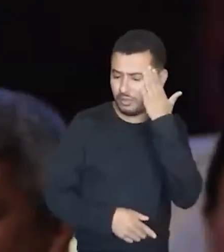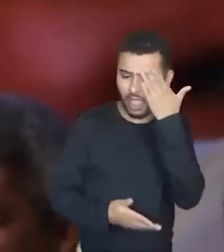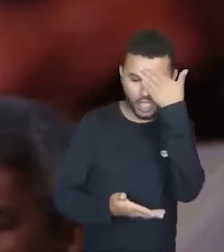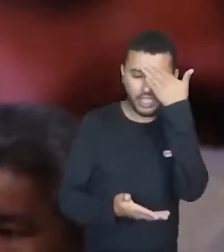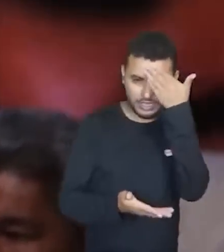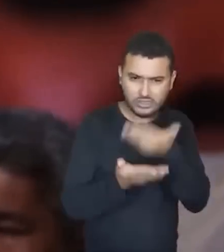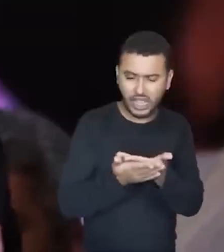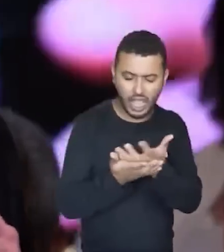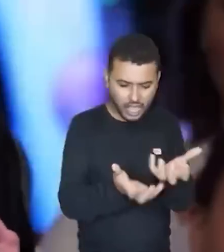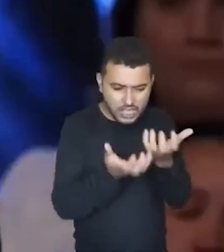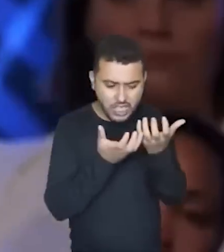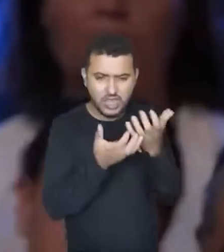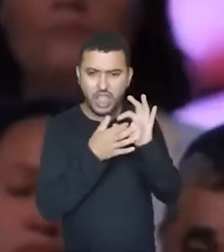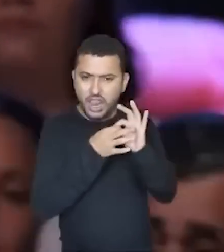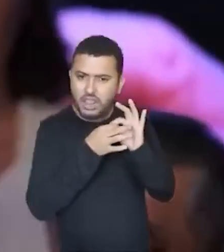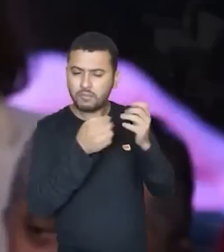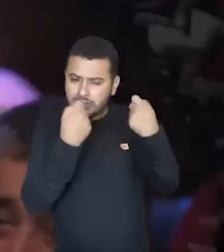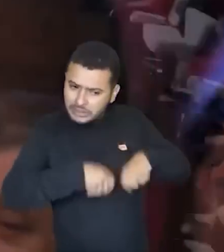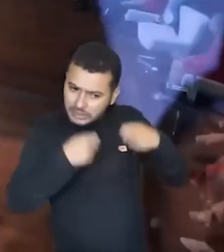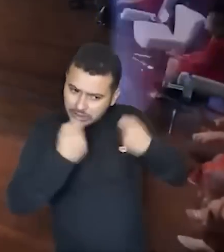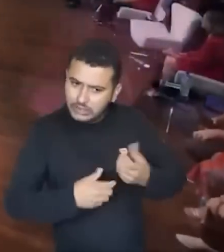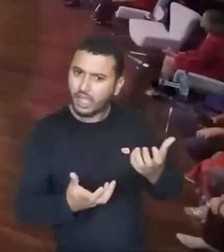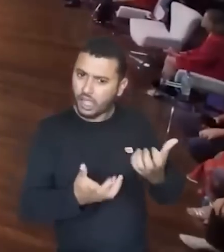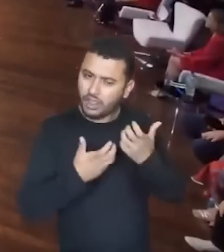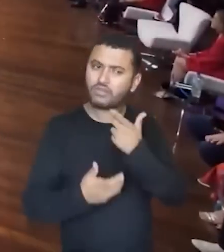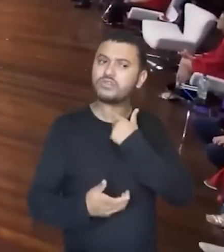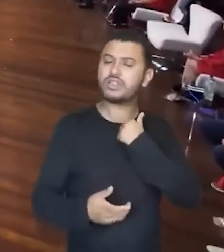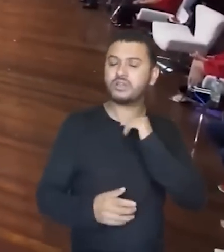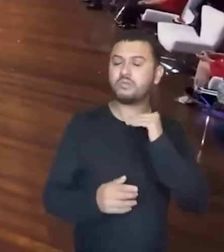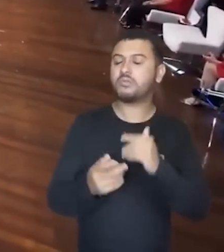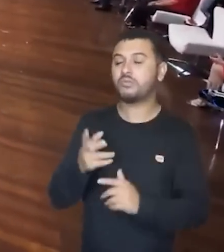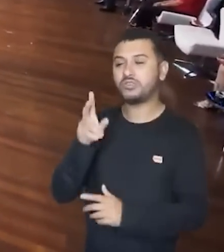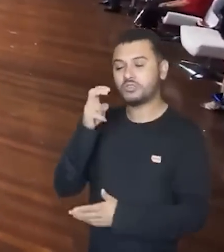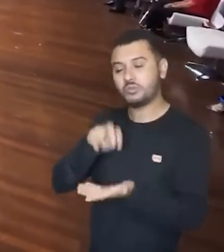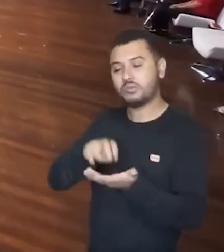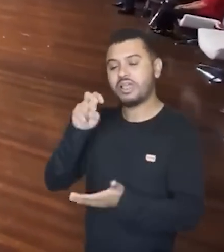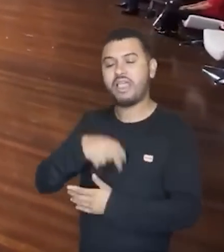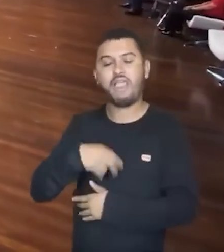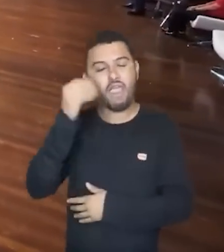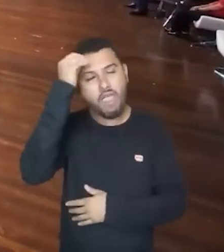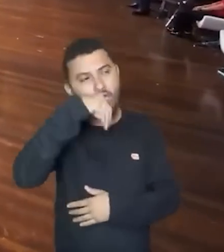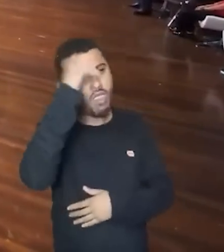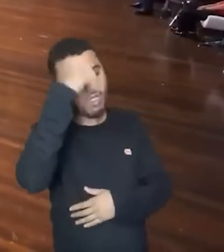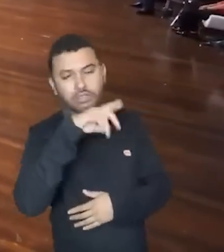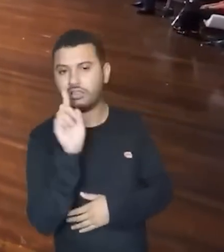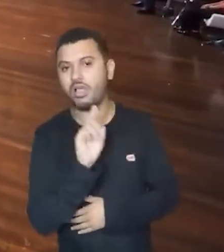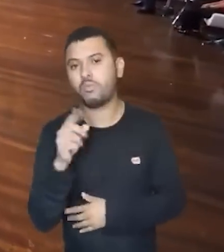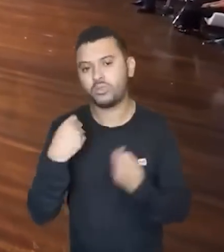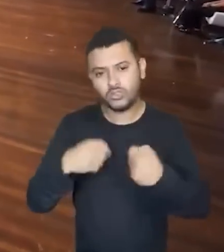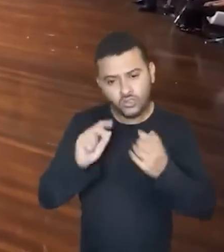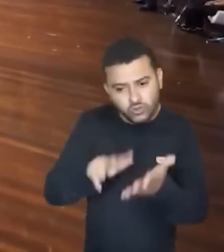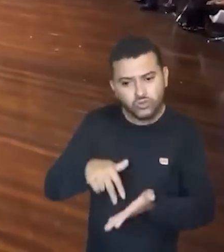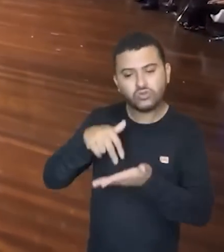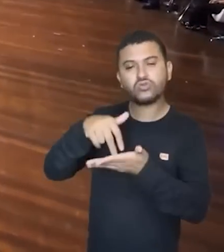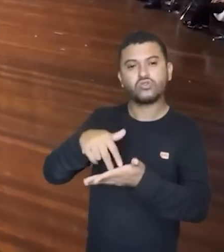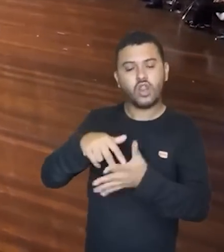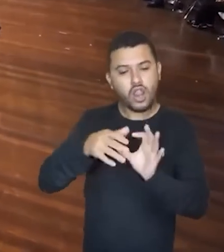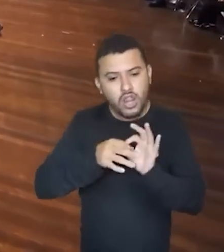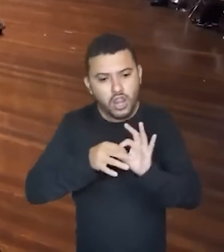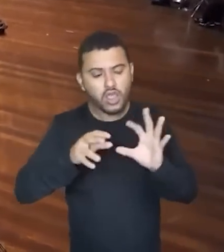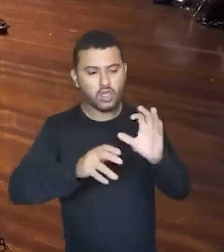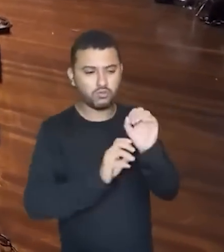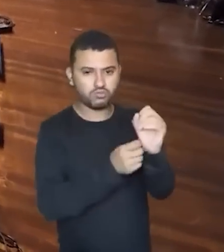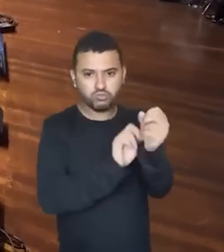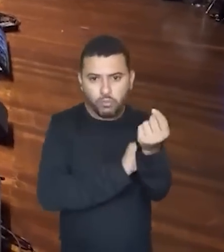A gente precisa querer. A gente não pode levantar de manhã com preguiça. A gente tem que levantar de manhã com disposição de brigar.